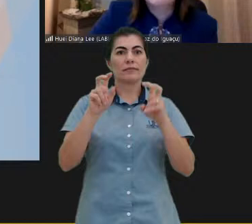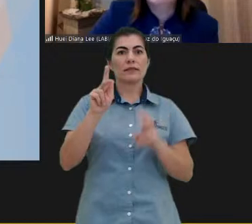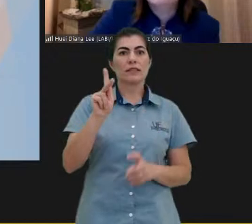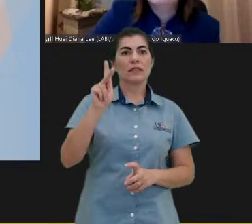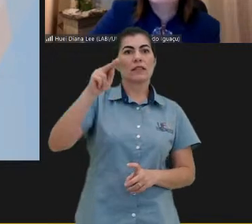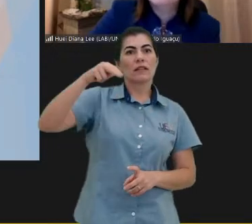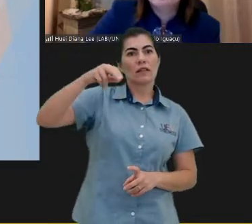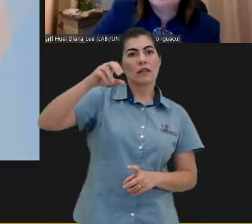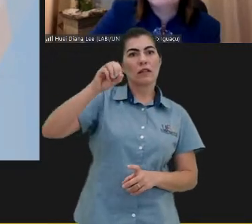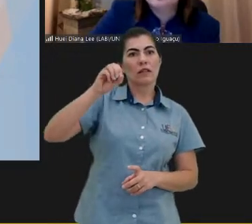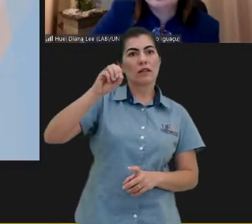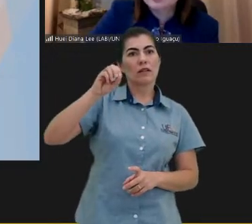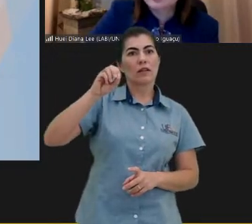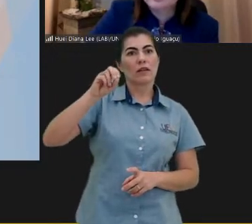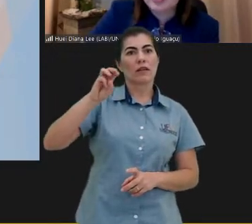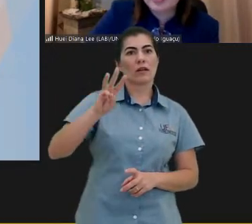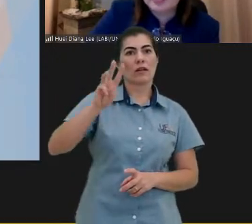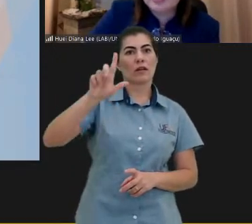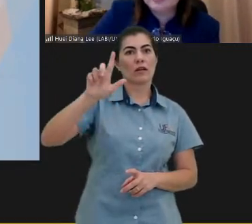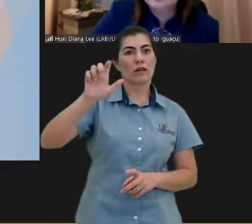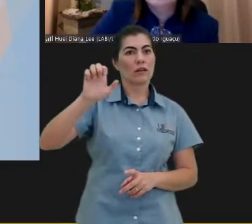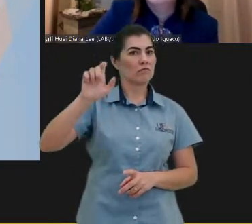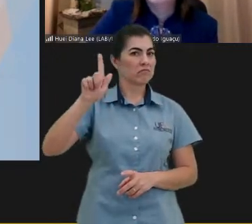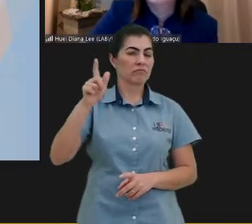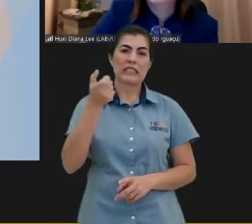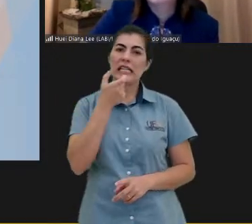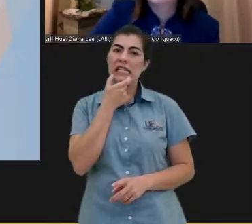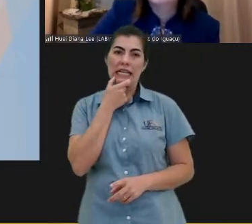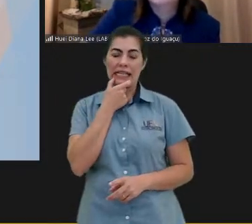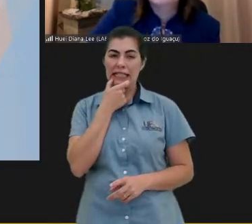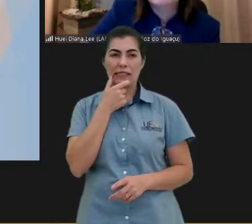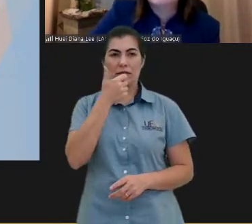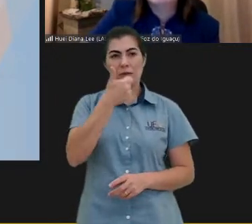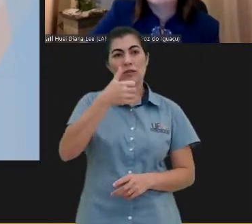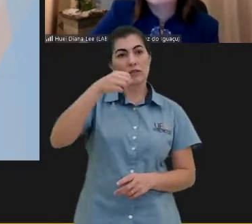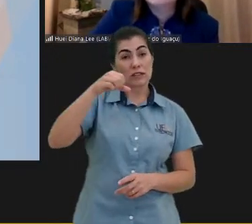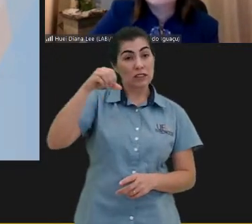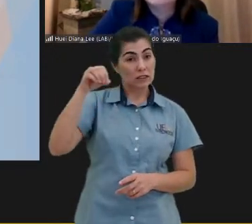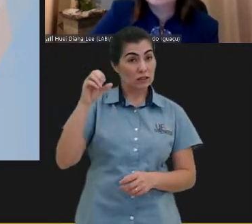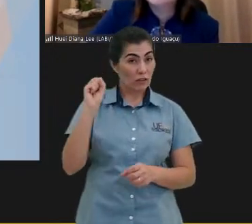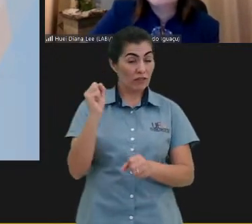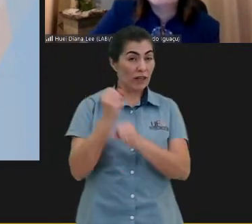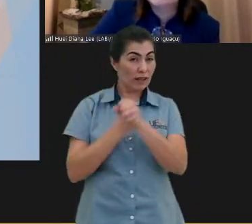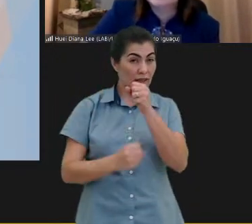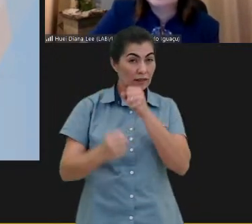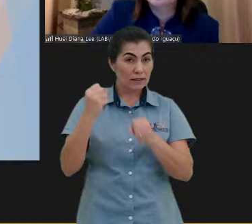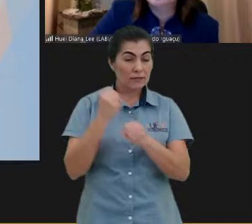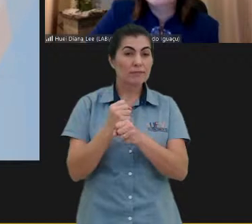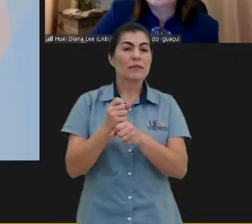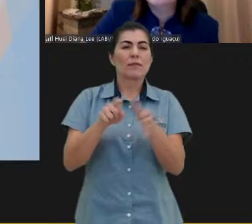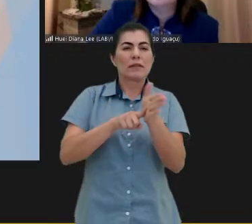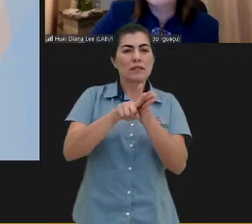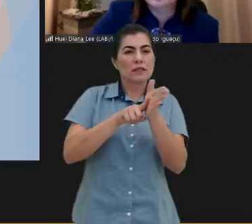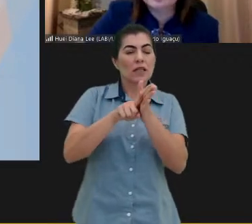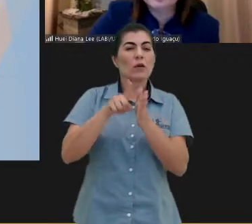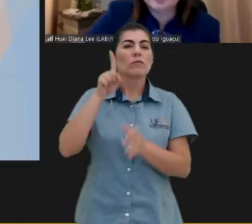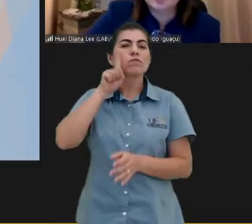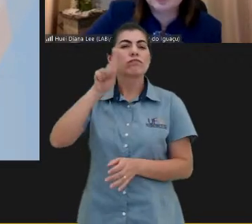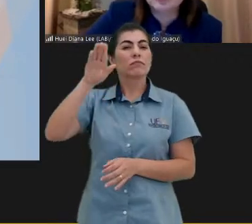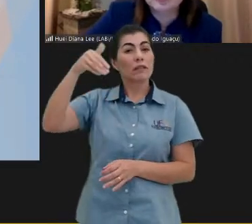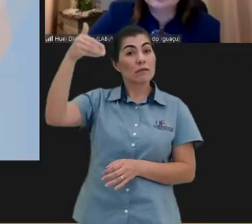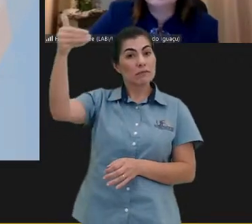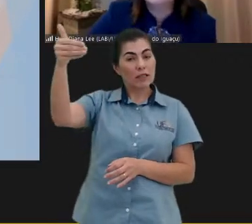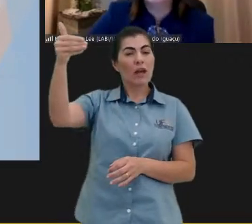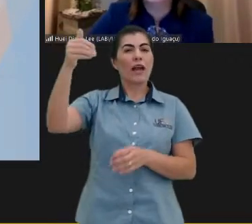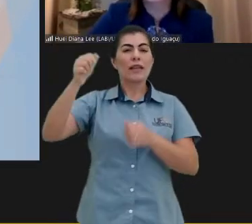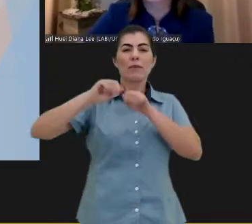lá pelos anos 1990, foi proposto por pesquisadores americanos, primeiramente na indústria, e isso depois se espalhou